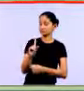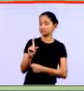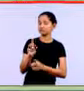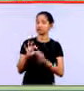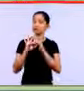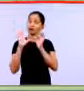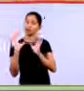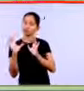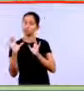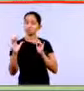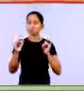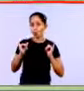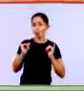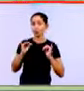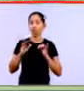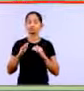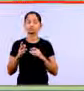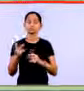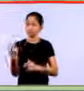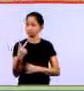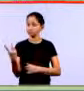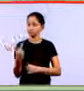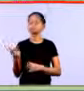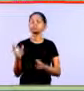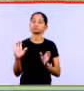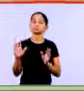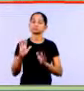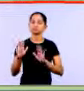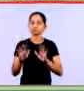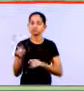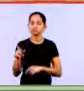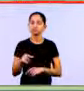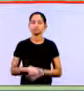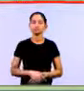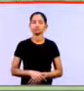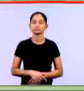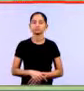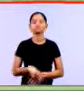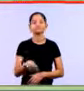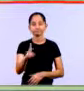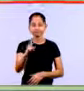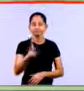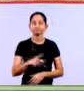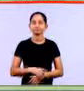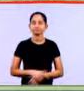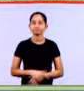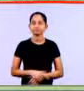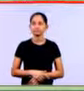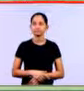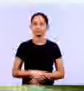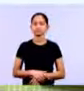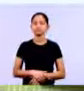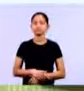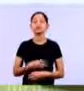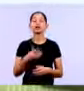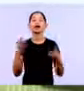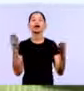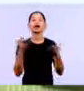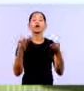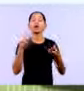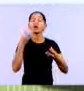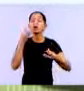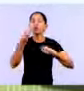permitir ou tolerar, que é a mesma coisa, que se faça. E vamos então a como se dá esse